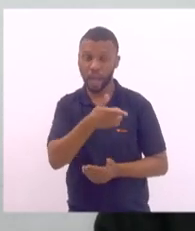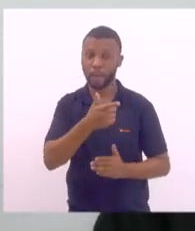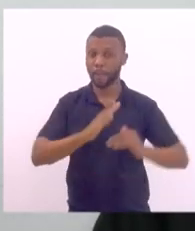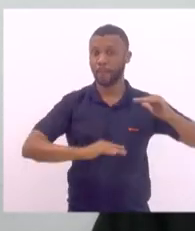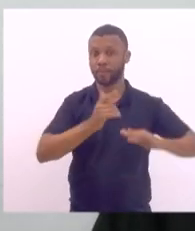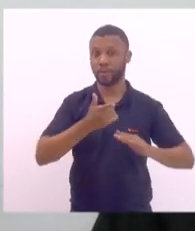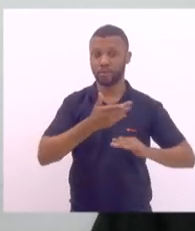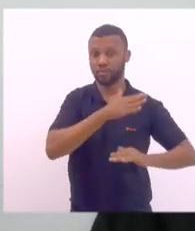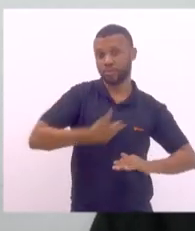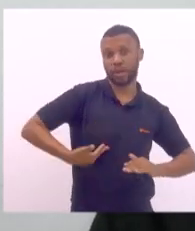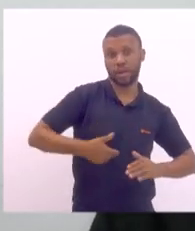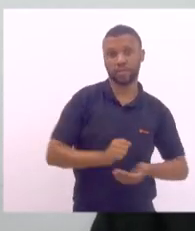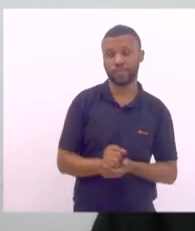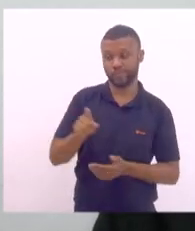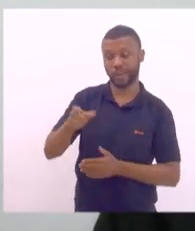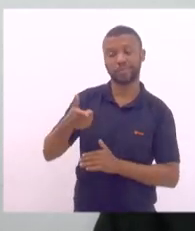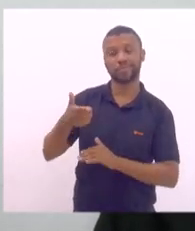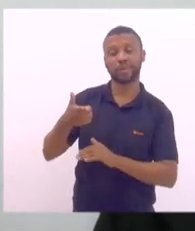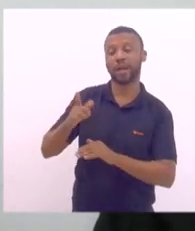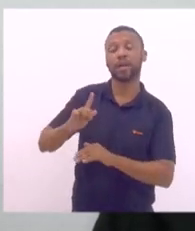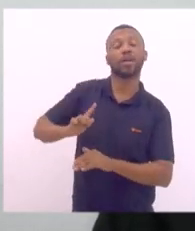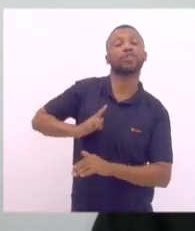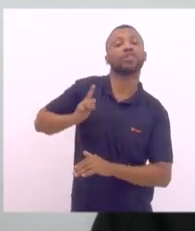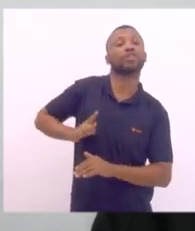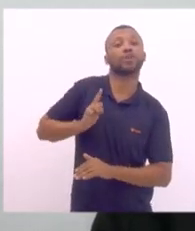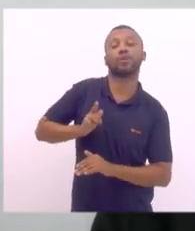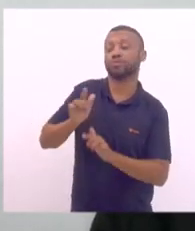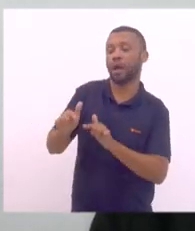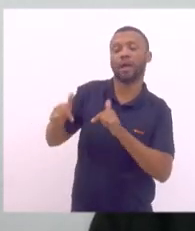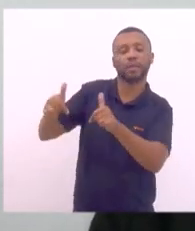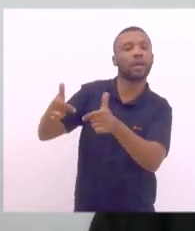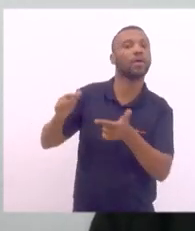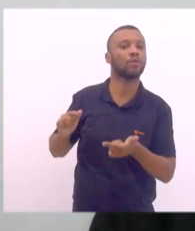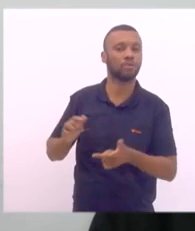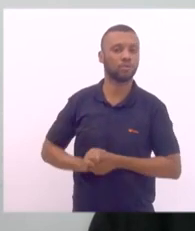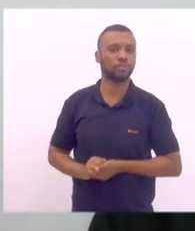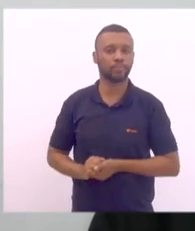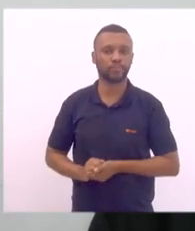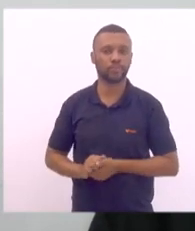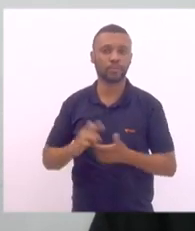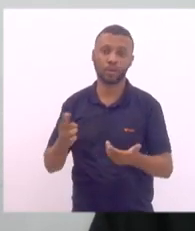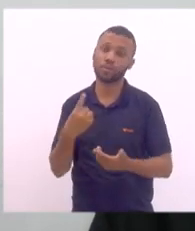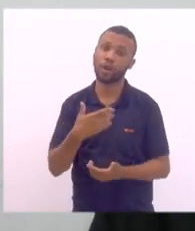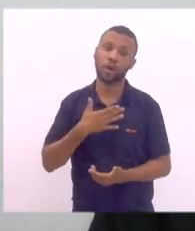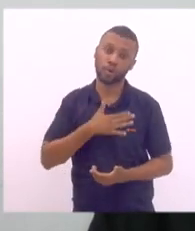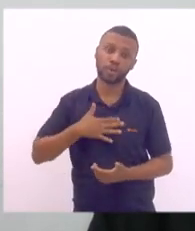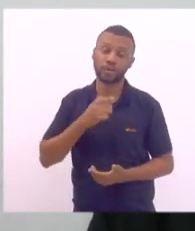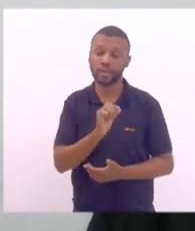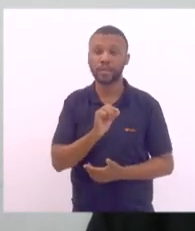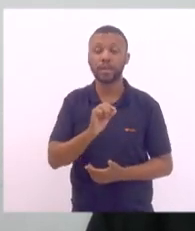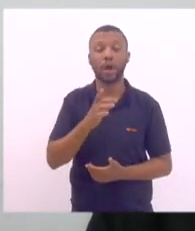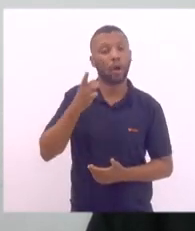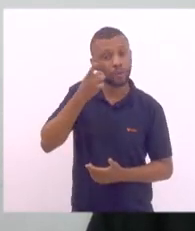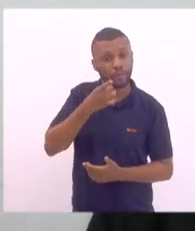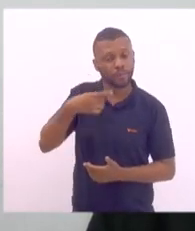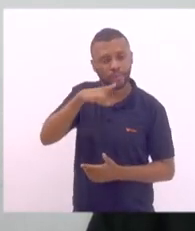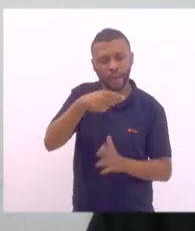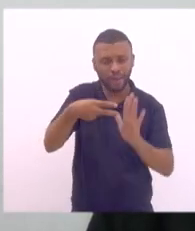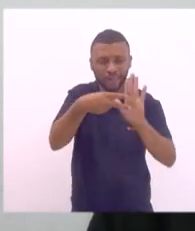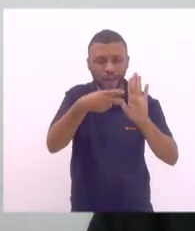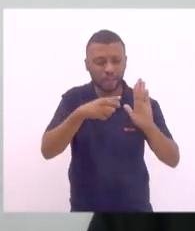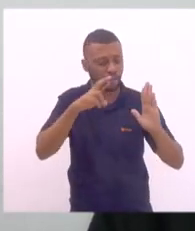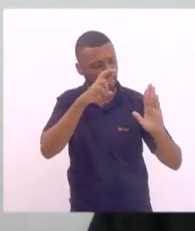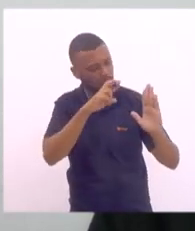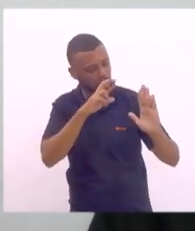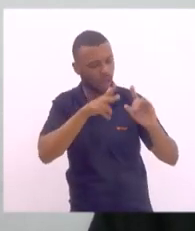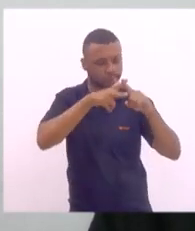carreira de execução, uma carreira de gestão. Então, a gente gostaria que o parlamento revesse a questão do veto, até